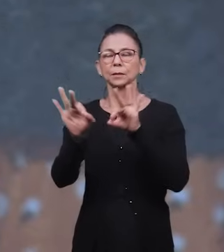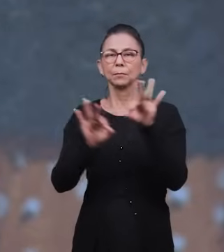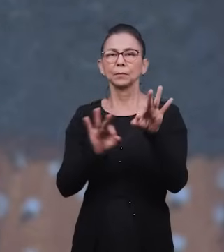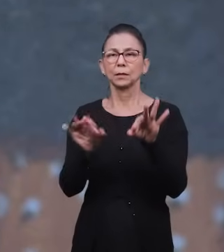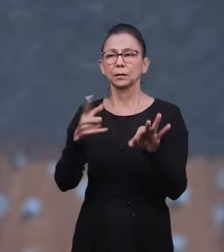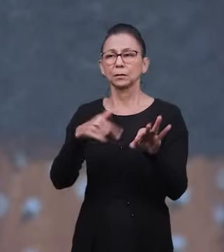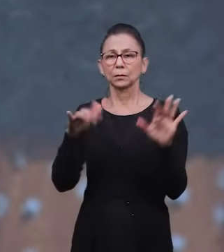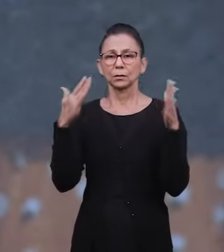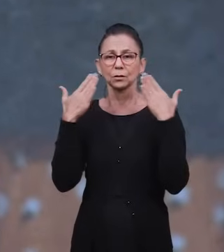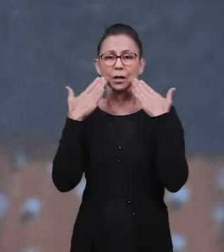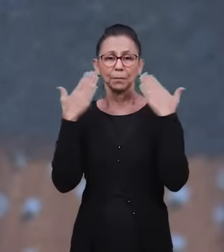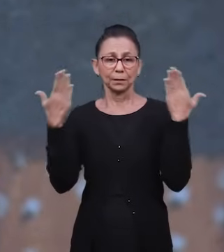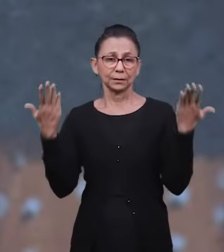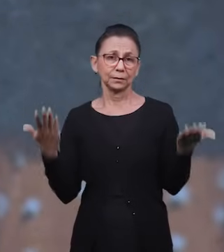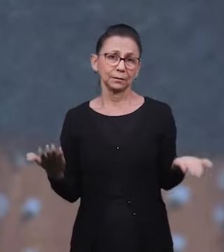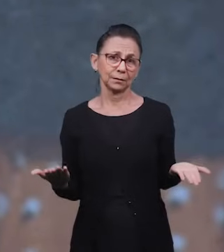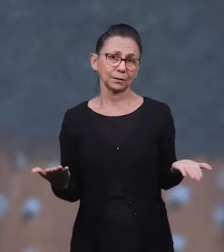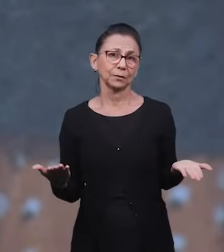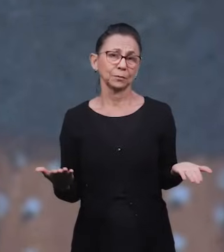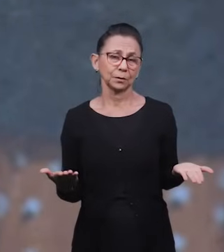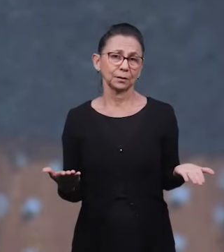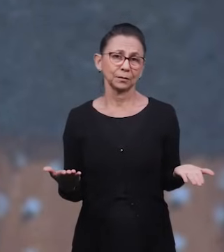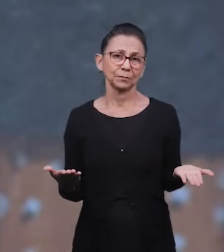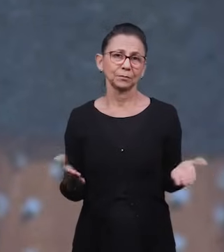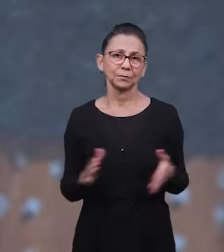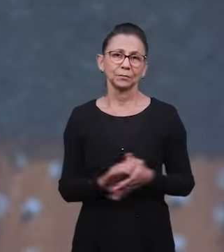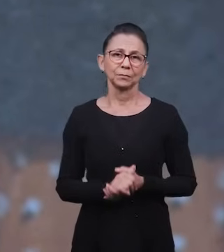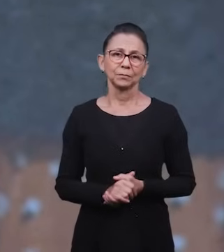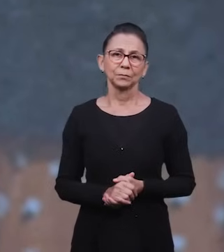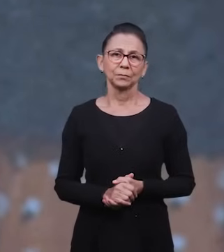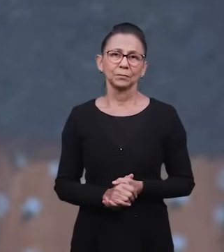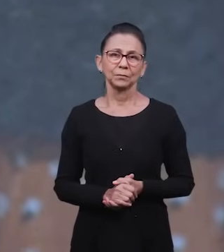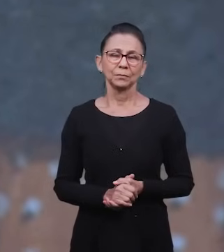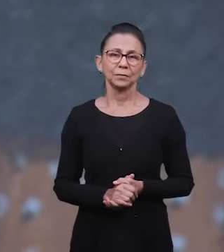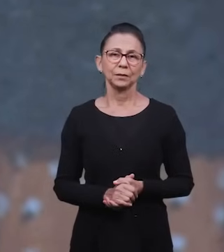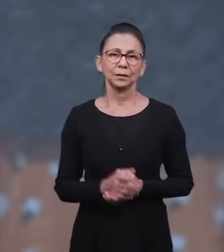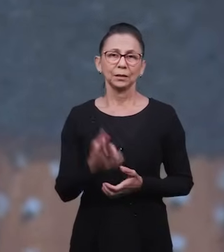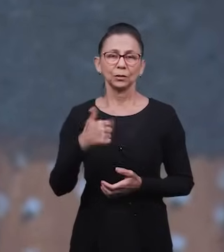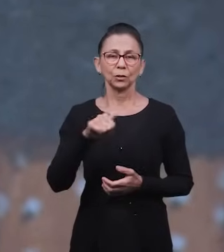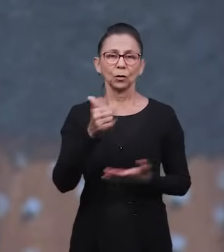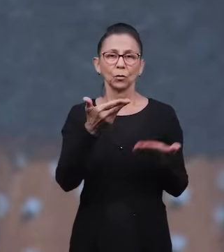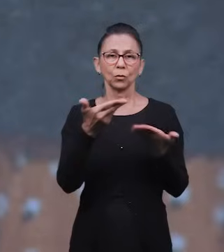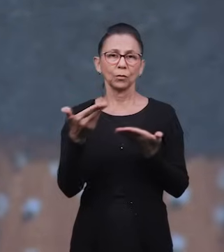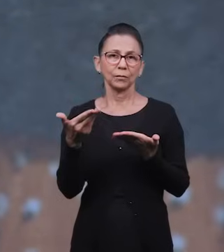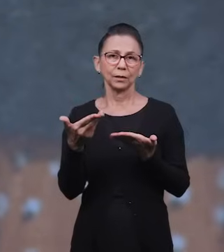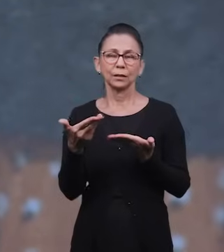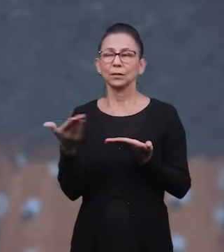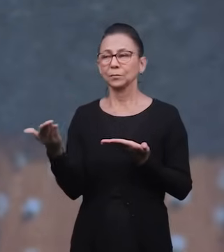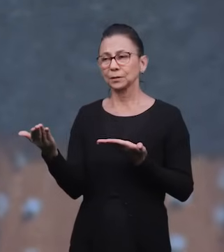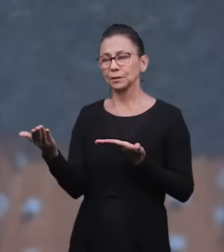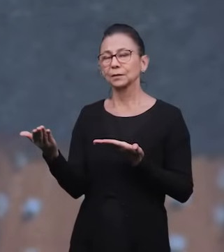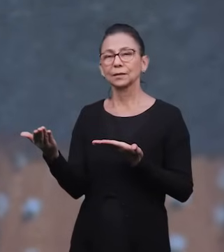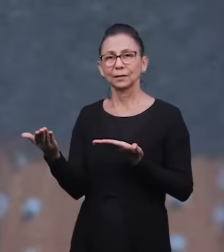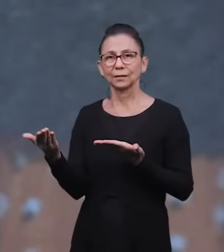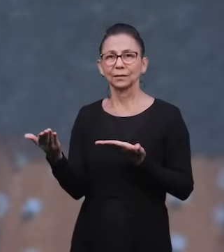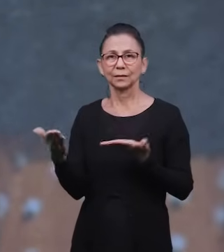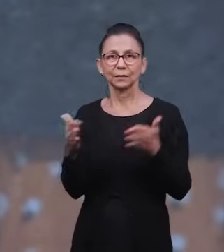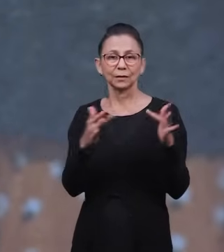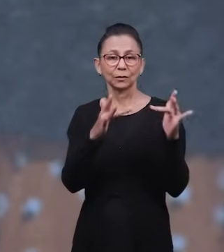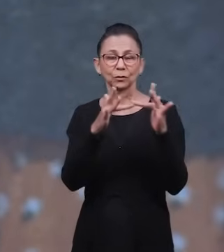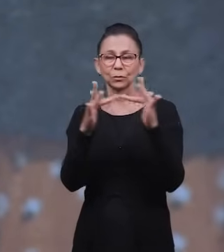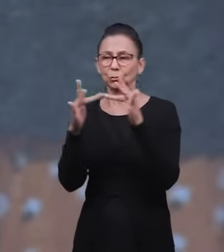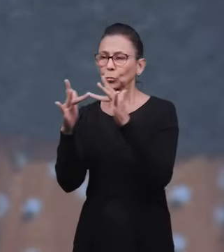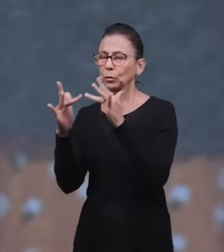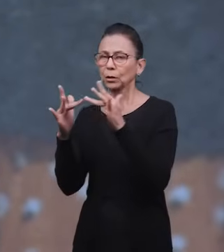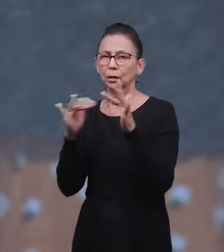só apresentando, né, André, e com o nosso convidado, mas os jovens é que organizam tudo, preparam tudo, fazem contato, é isso mesmo, são os jovens.